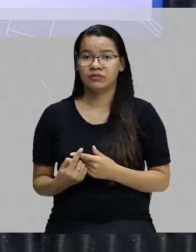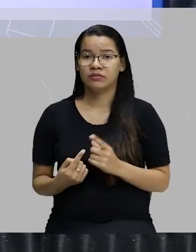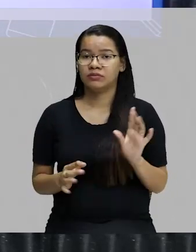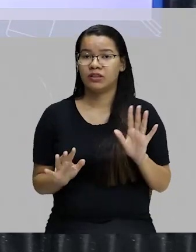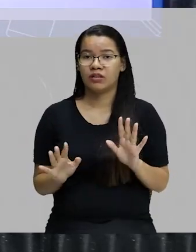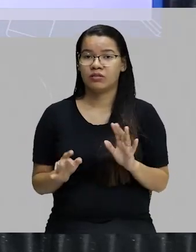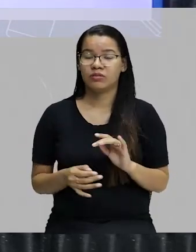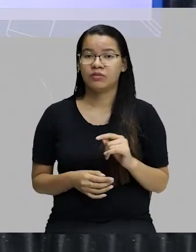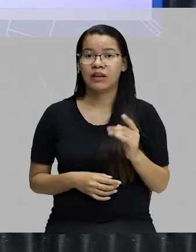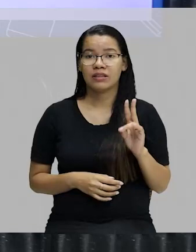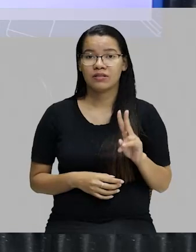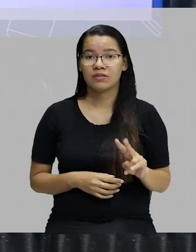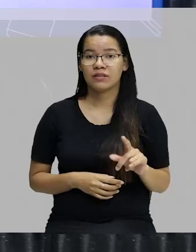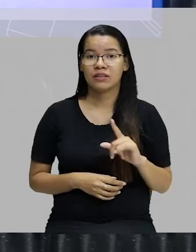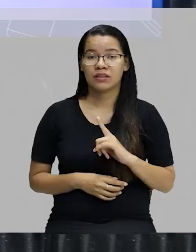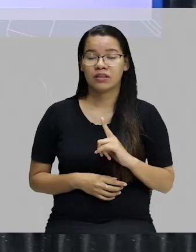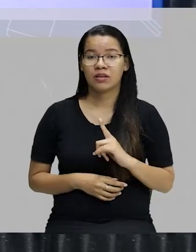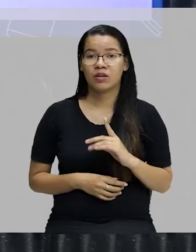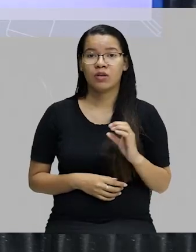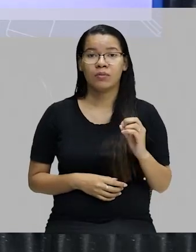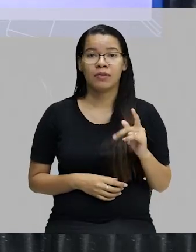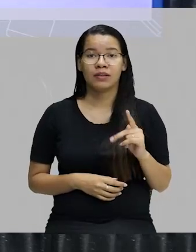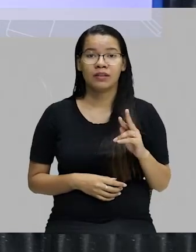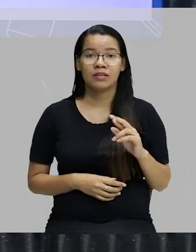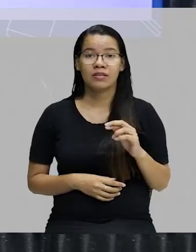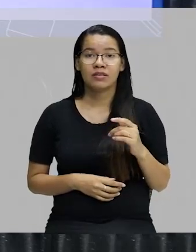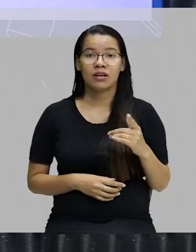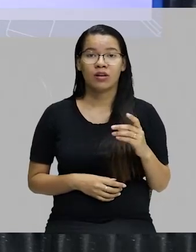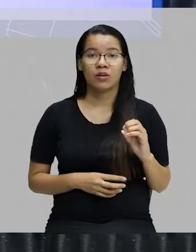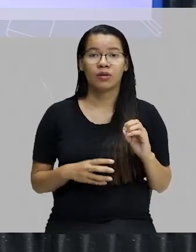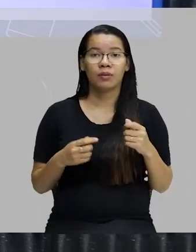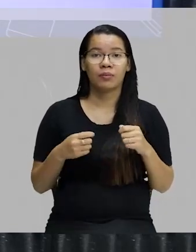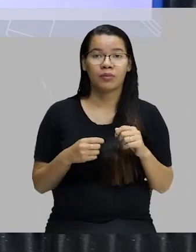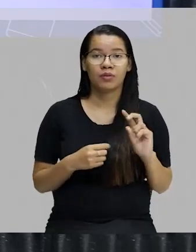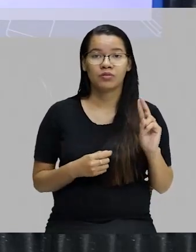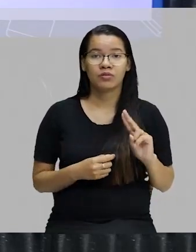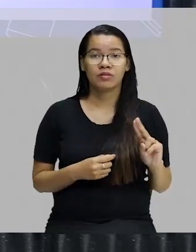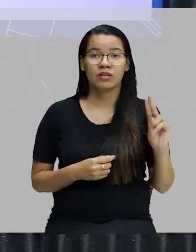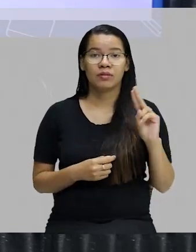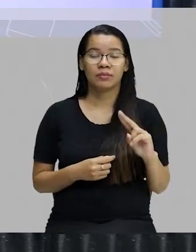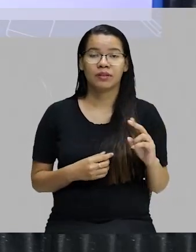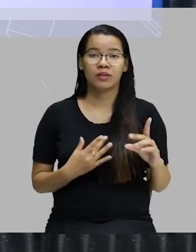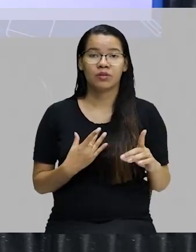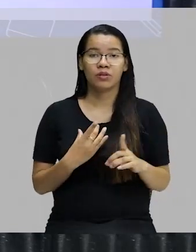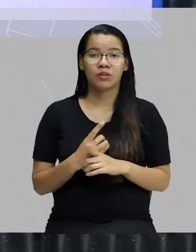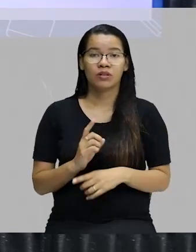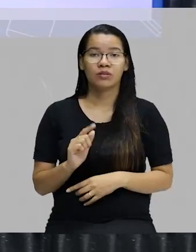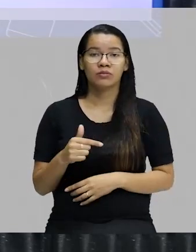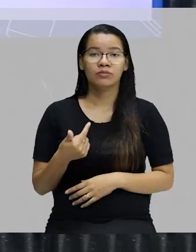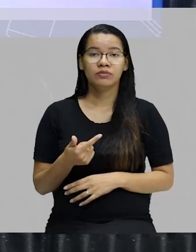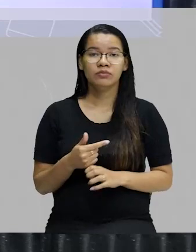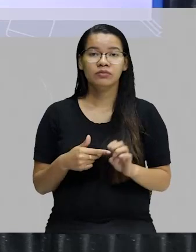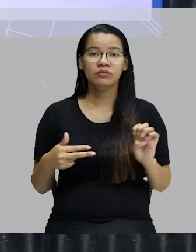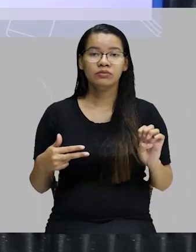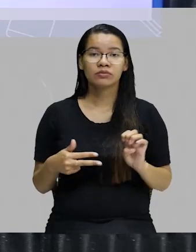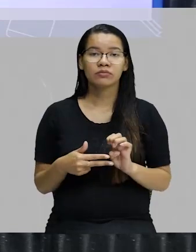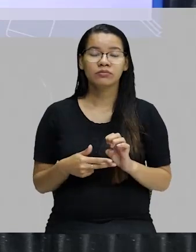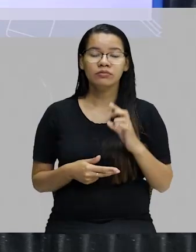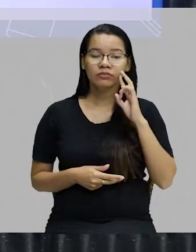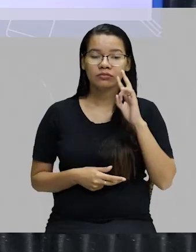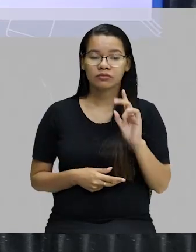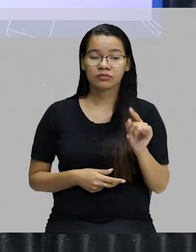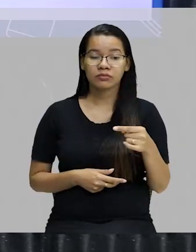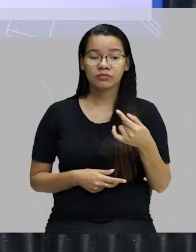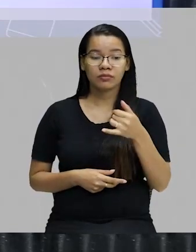disposição e podem ser utilizadas nessa investigação para descobrir o próximo elemento, tá bom? Olha esse outro